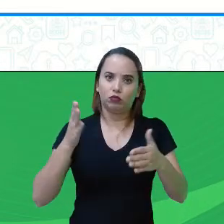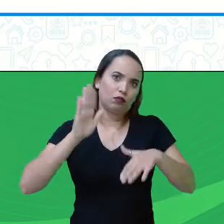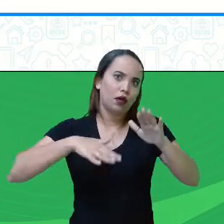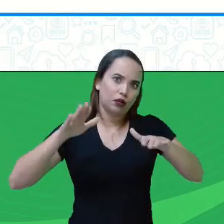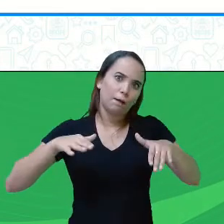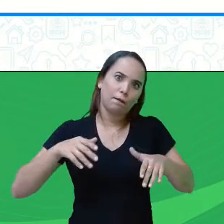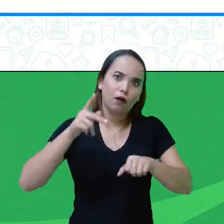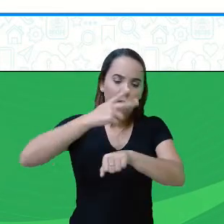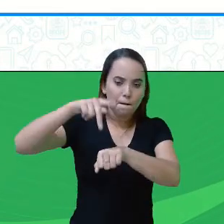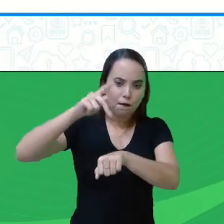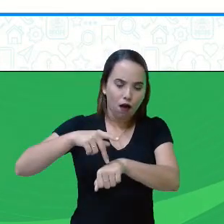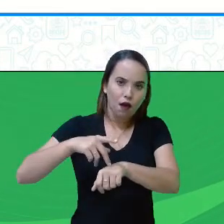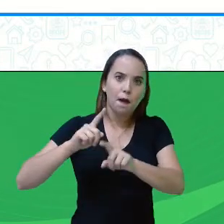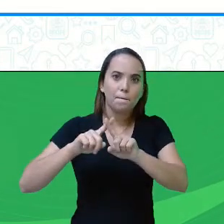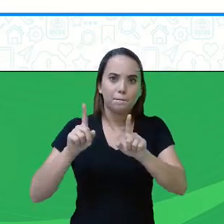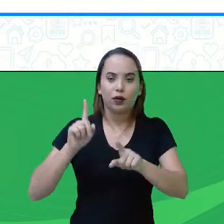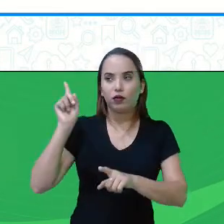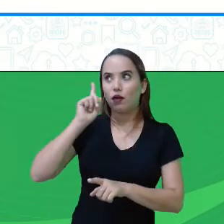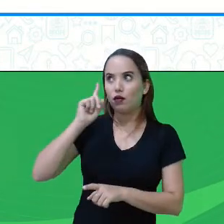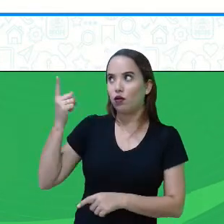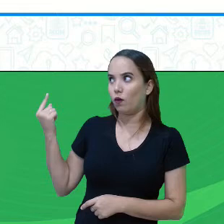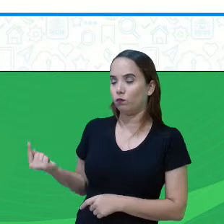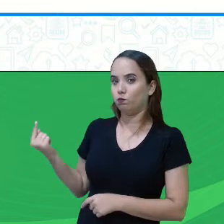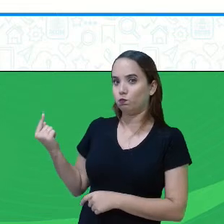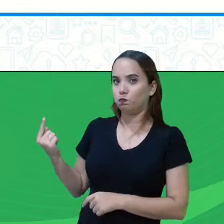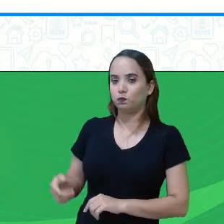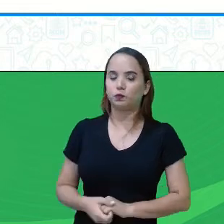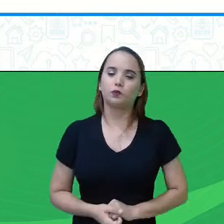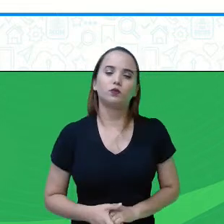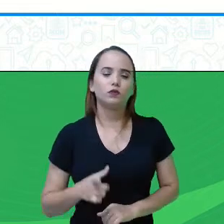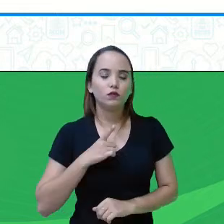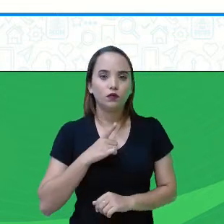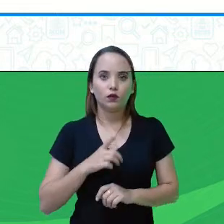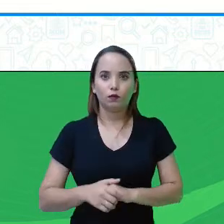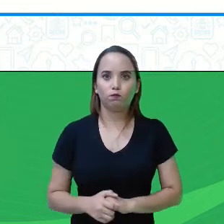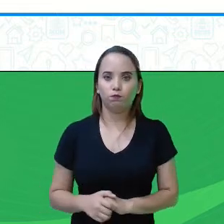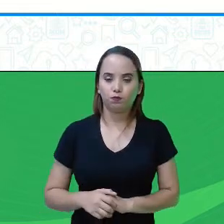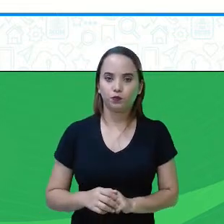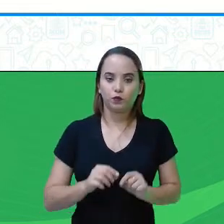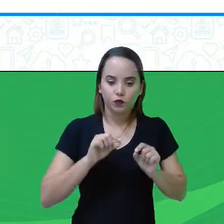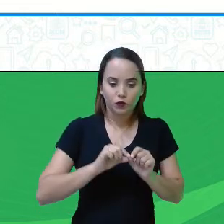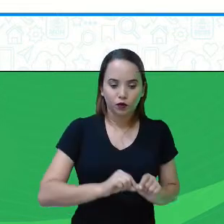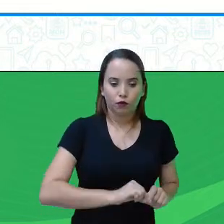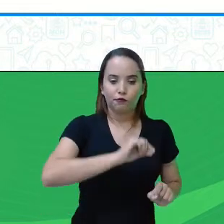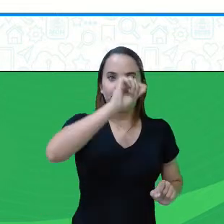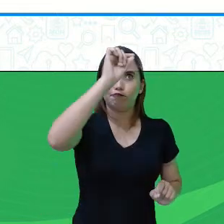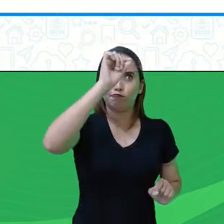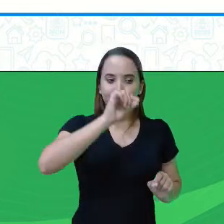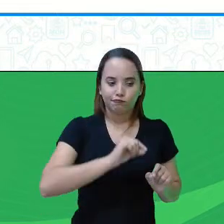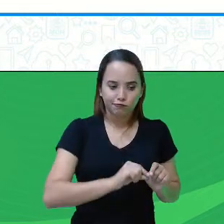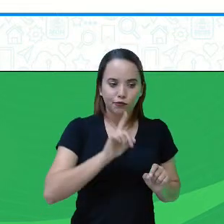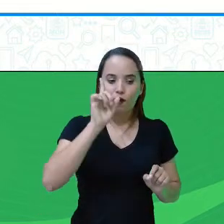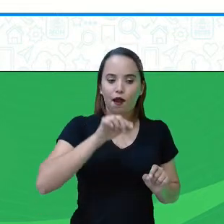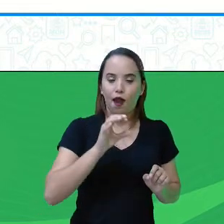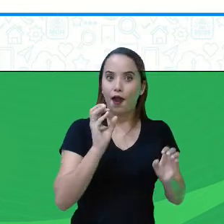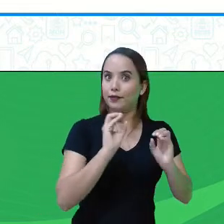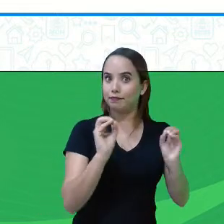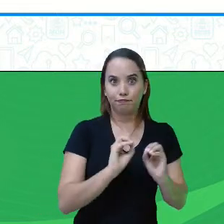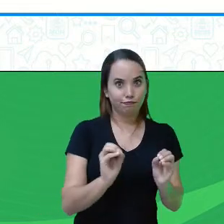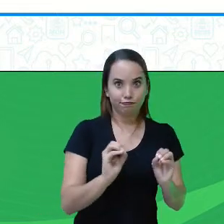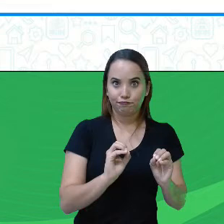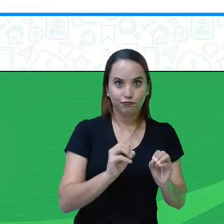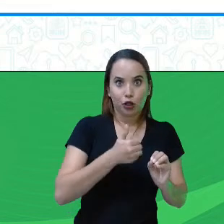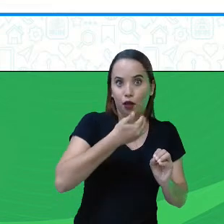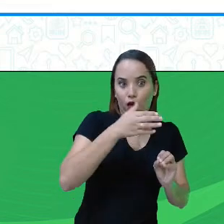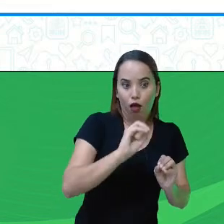aí. Mas eu tenho aí, ó, a quantidade de pessoas. Então, eu tenho nenhuma dose. Você percebe que a coluninha vai até o 10.